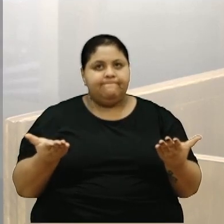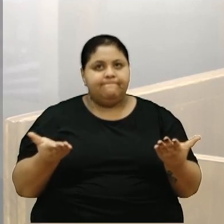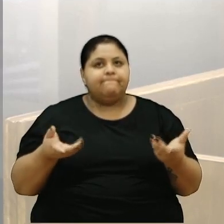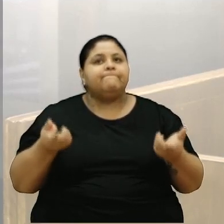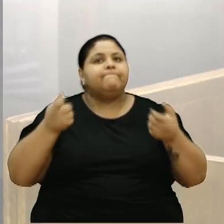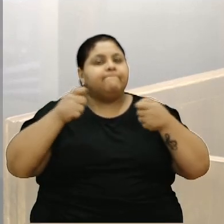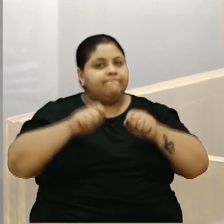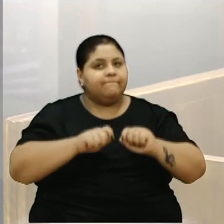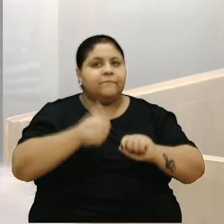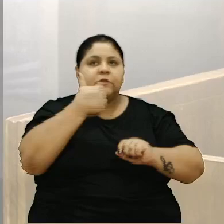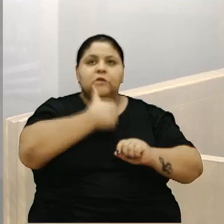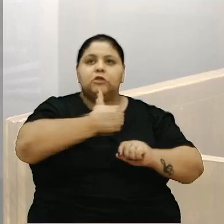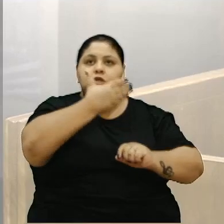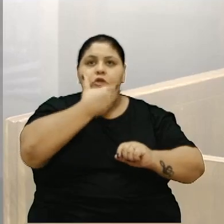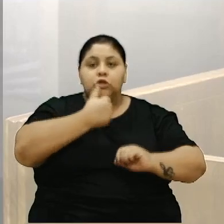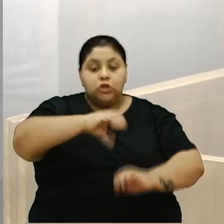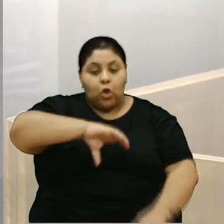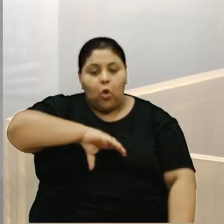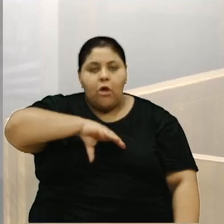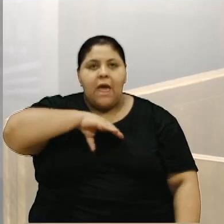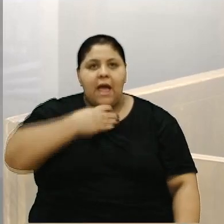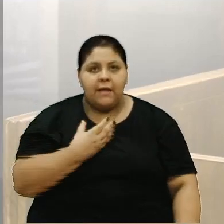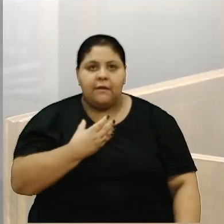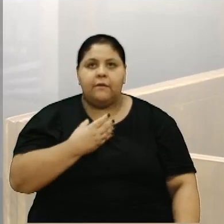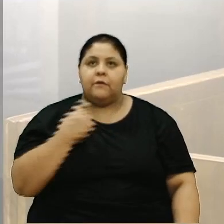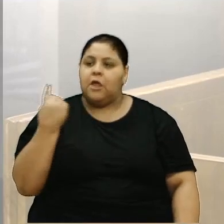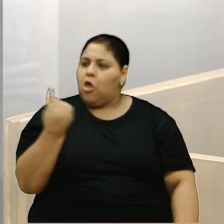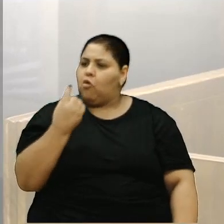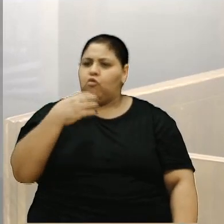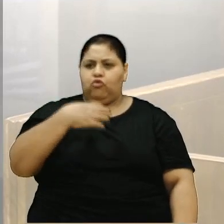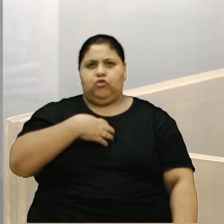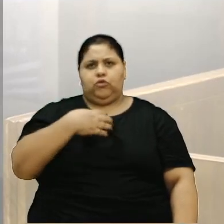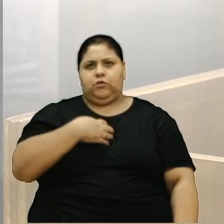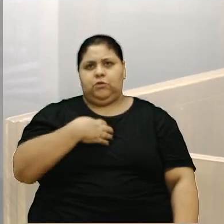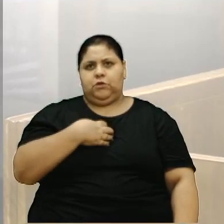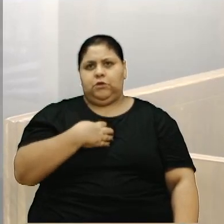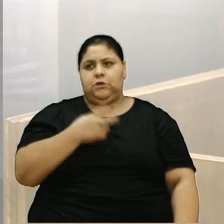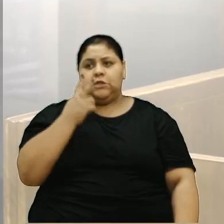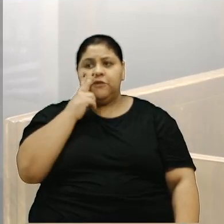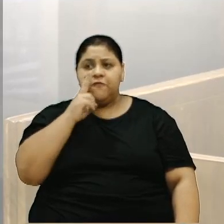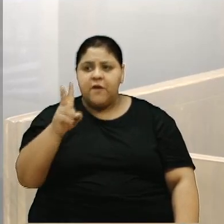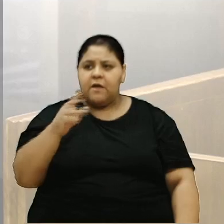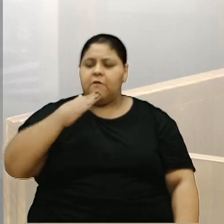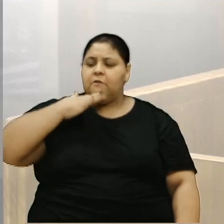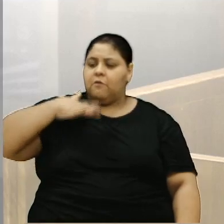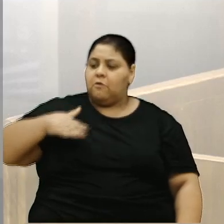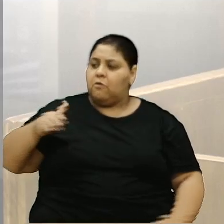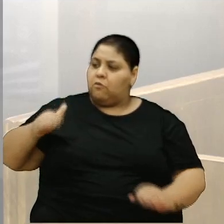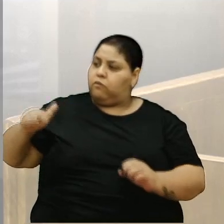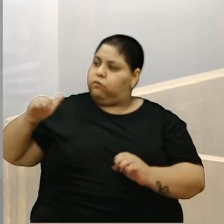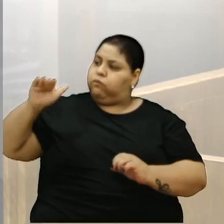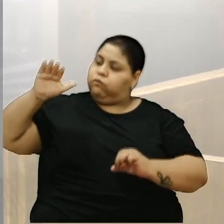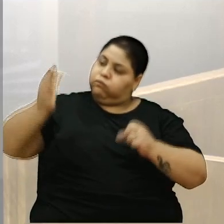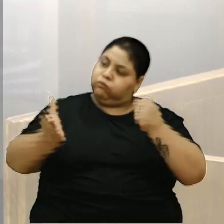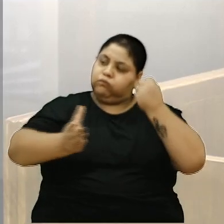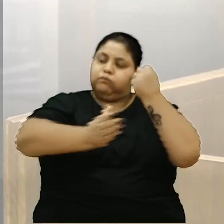Precisamos homens e mulheres de coragem. É a única forma de ver as nossas crianças crescerem com